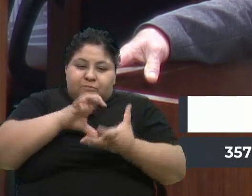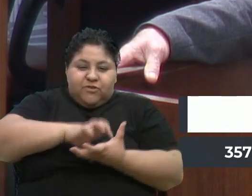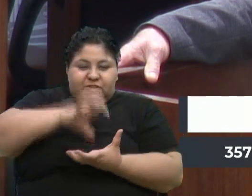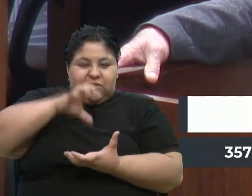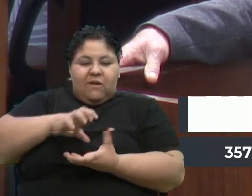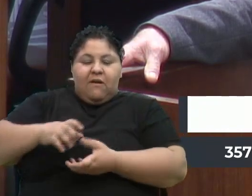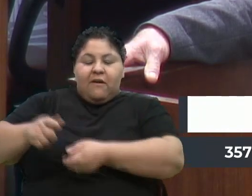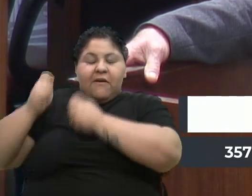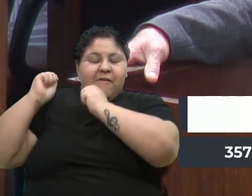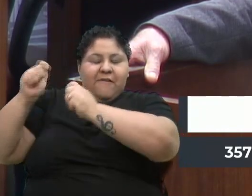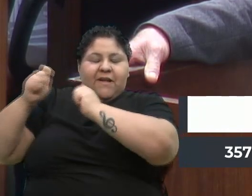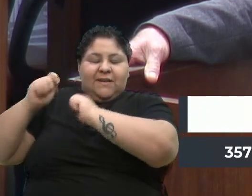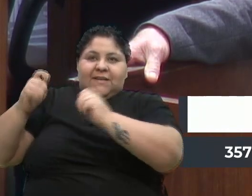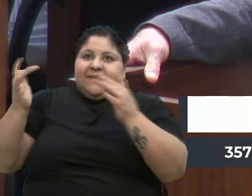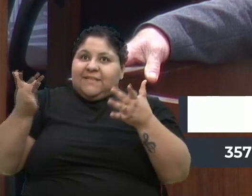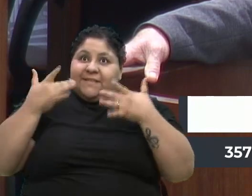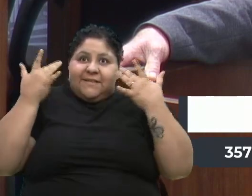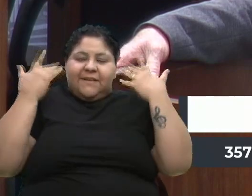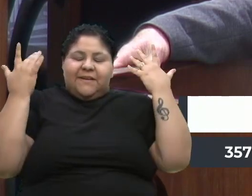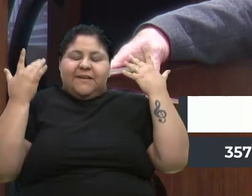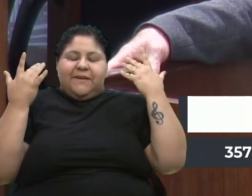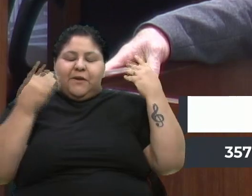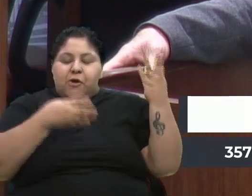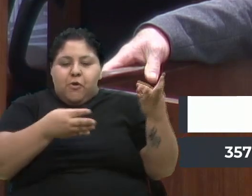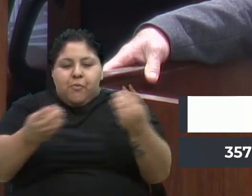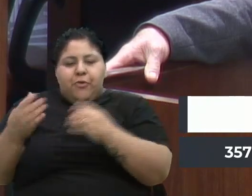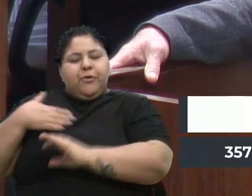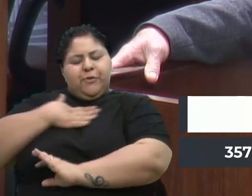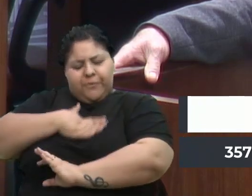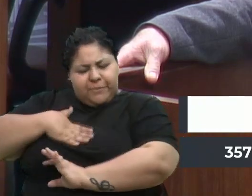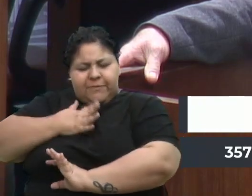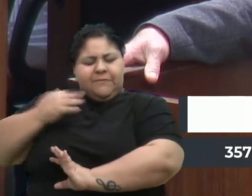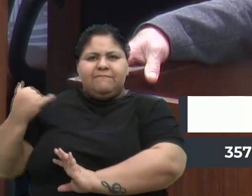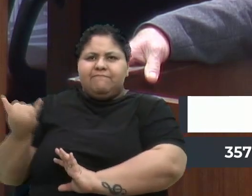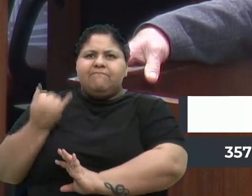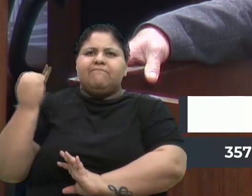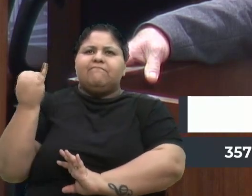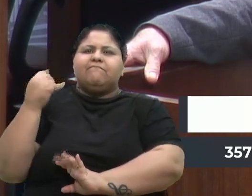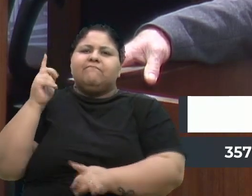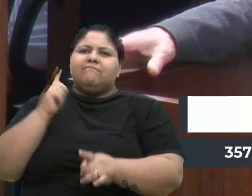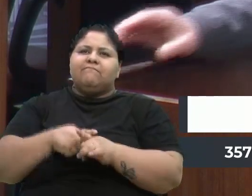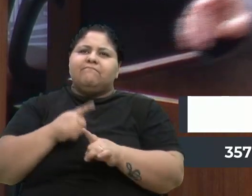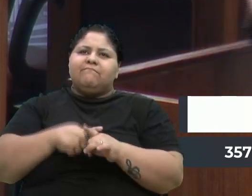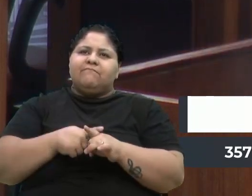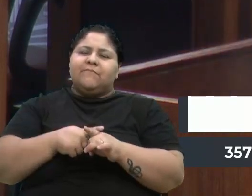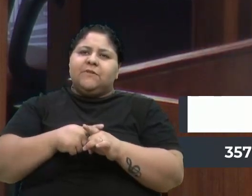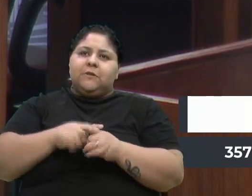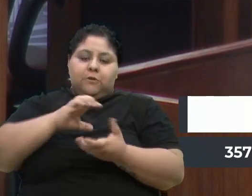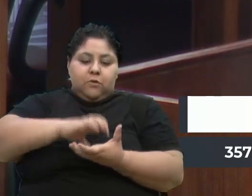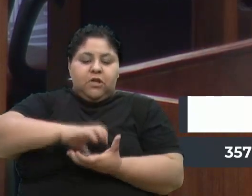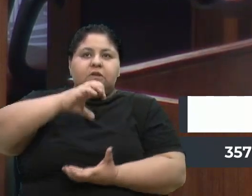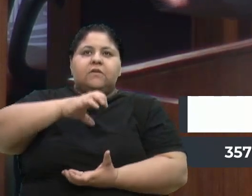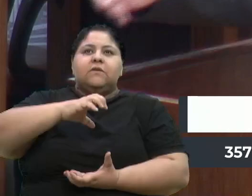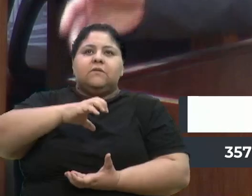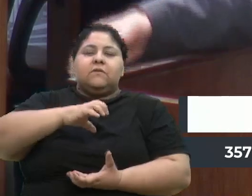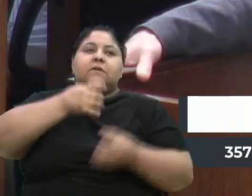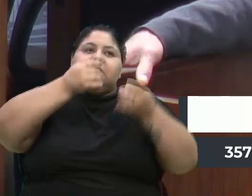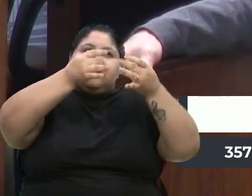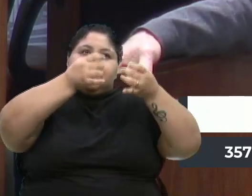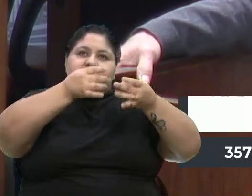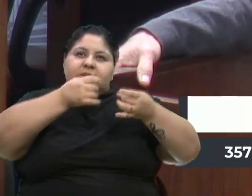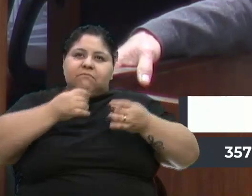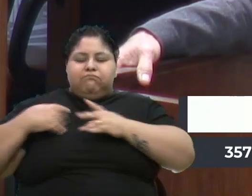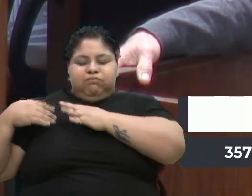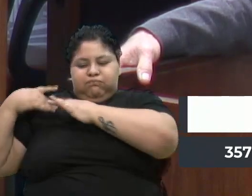vibrando, alegres, muito bem tratados, isso é importante, porque os idosos nós sabemos que, especialmente com o passar